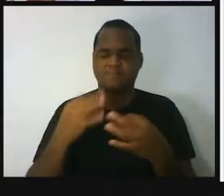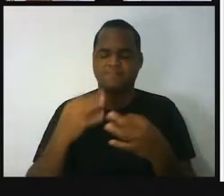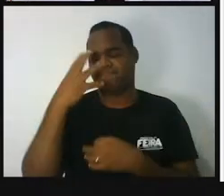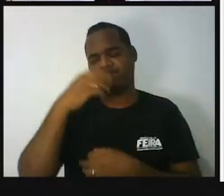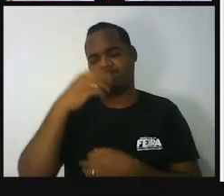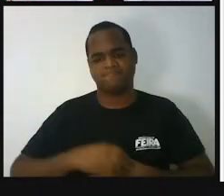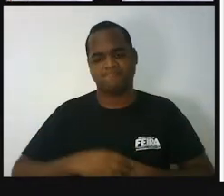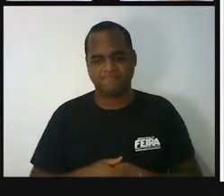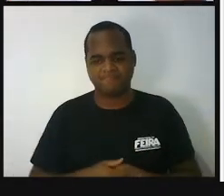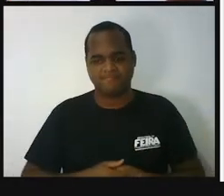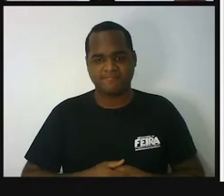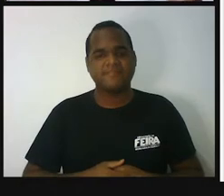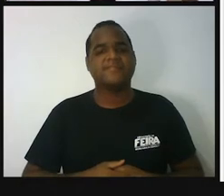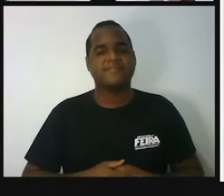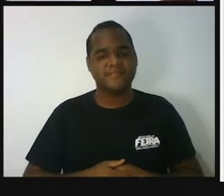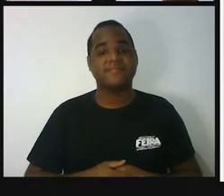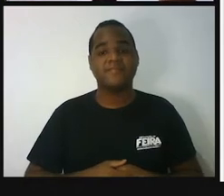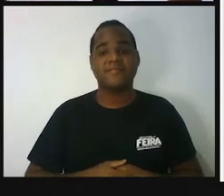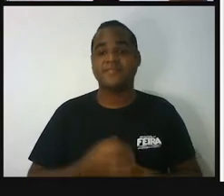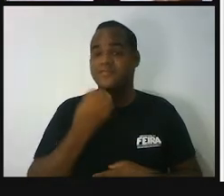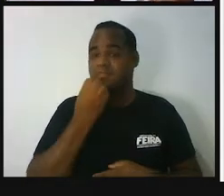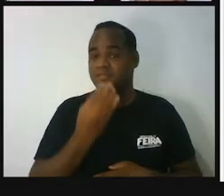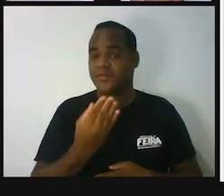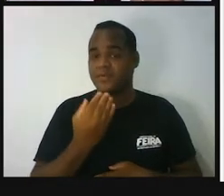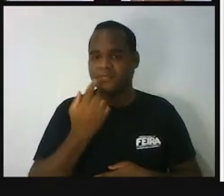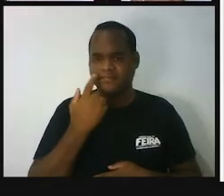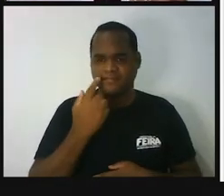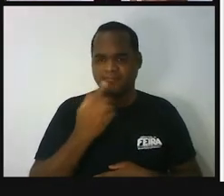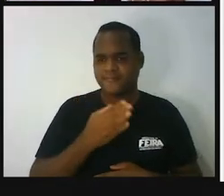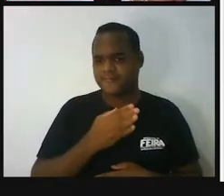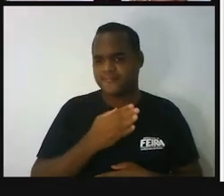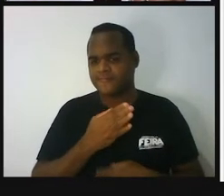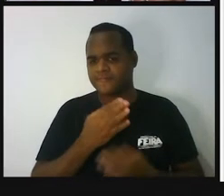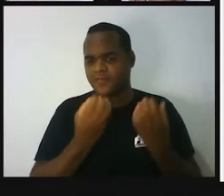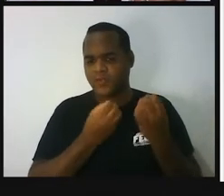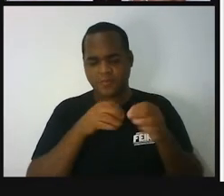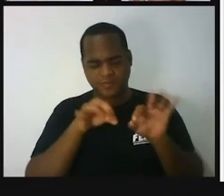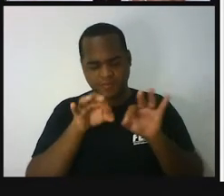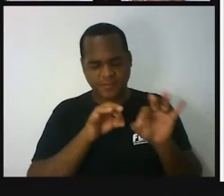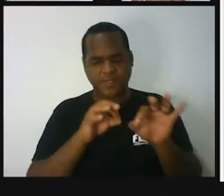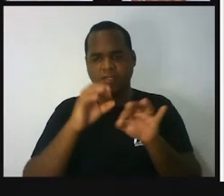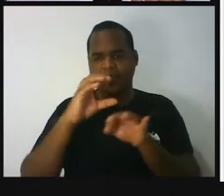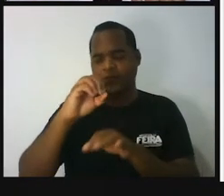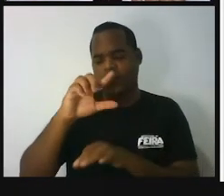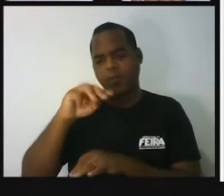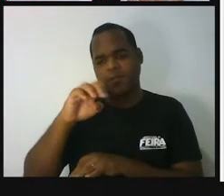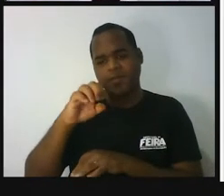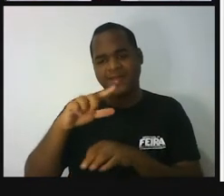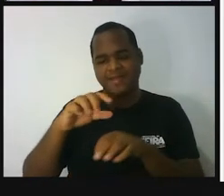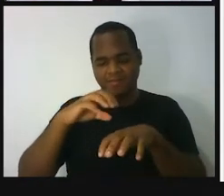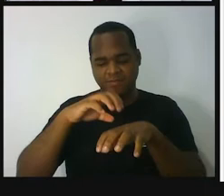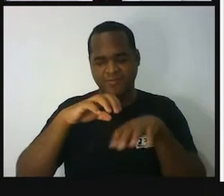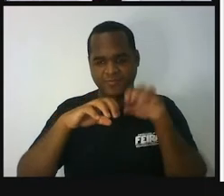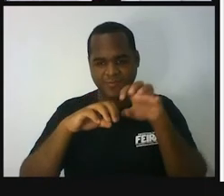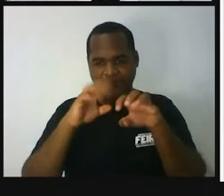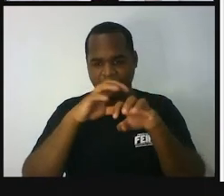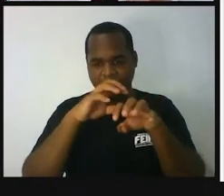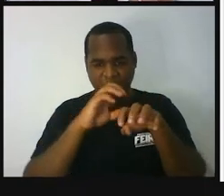bonita, tá? Bom, você sabe como é que é formada essas colmeias das abelhas,